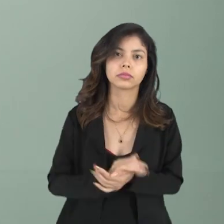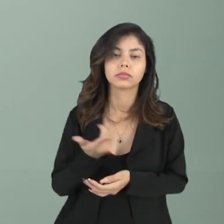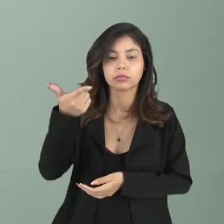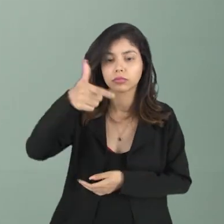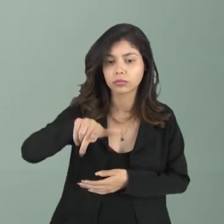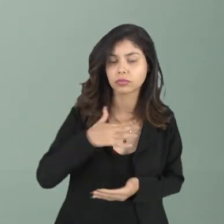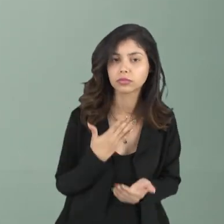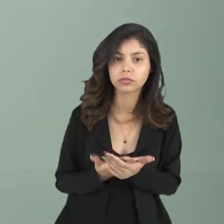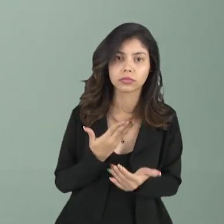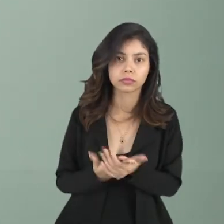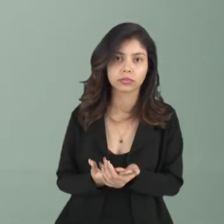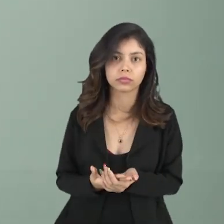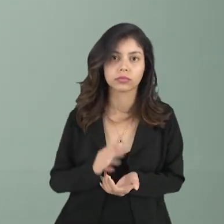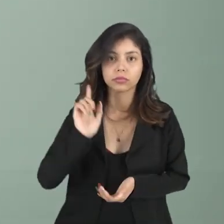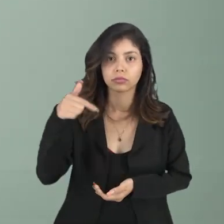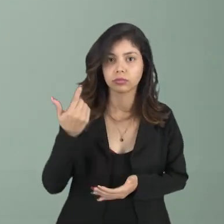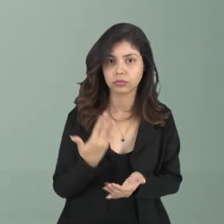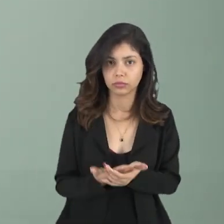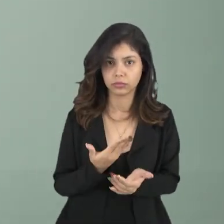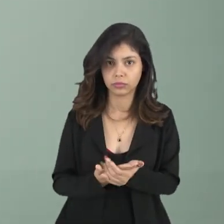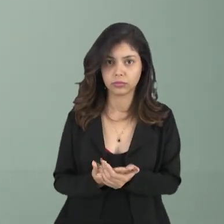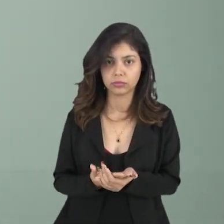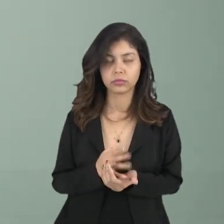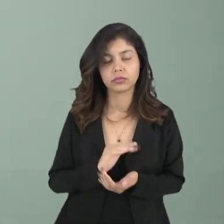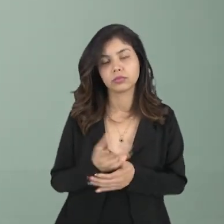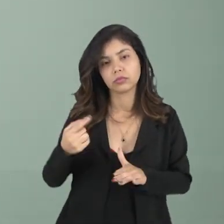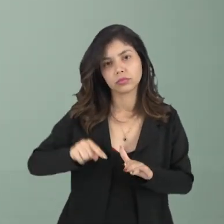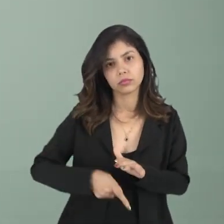que reveja essa aula e outras aulas